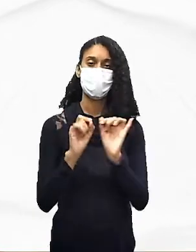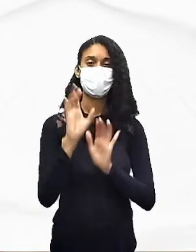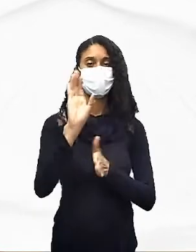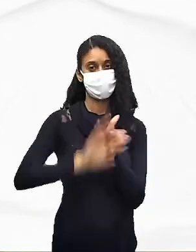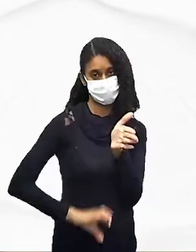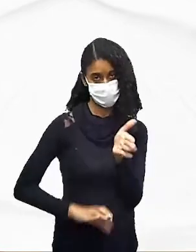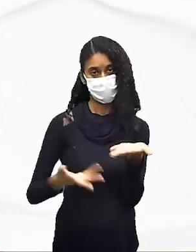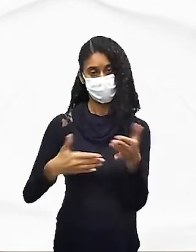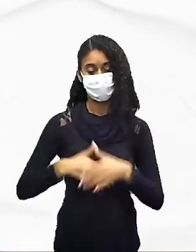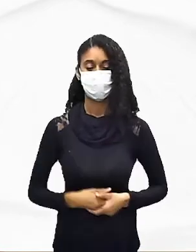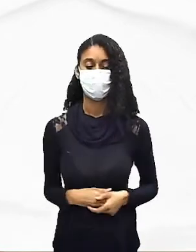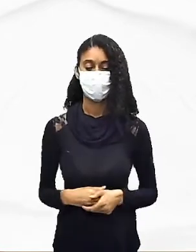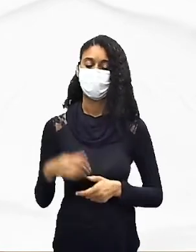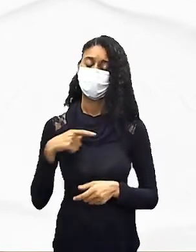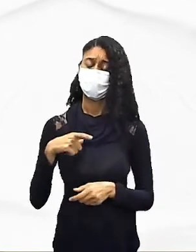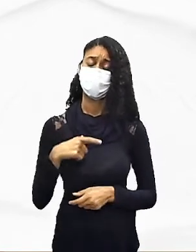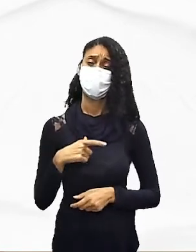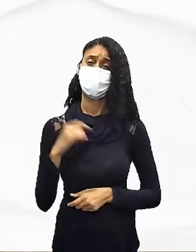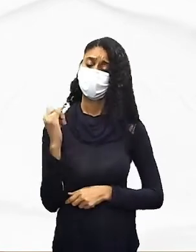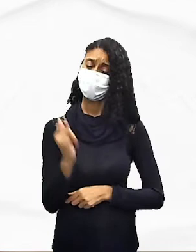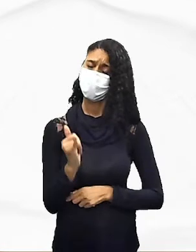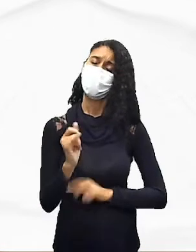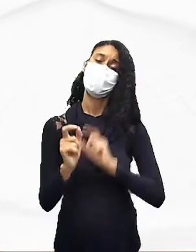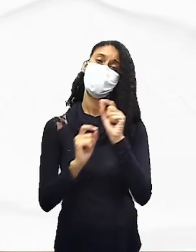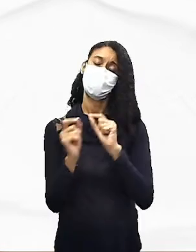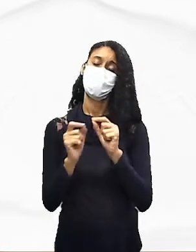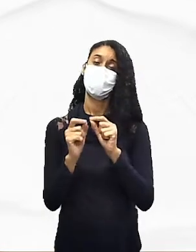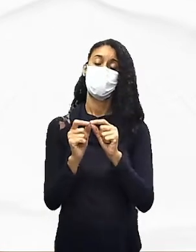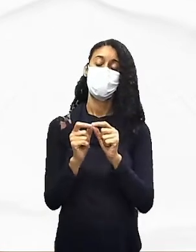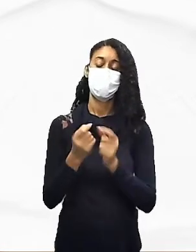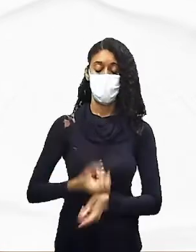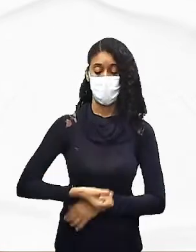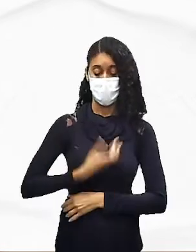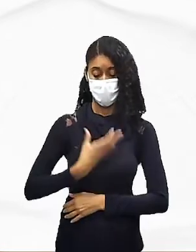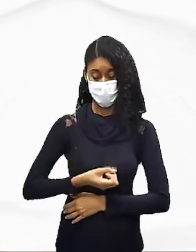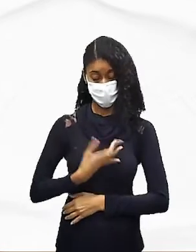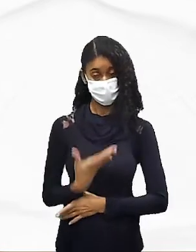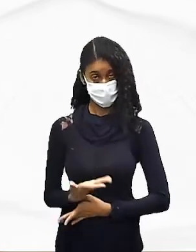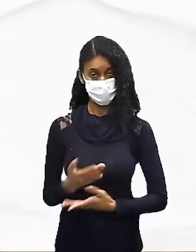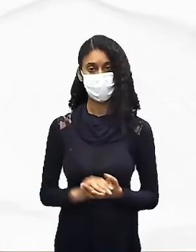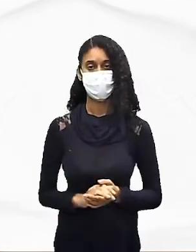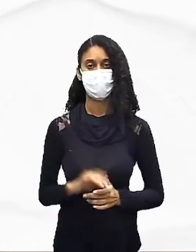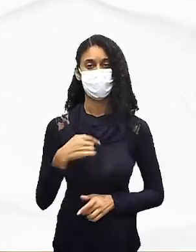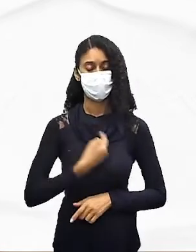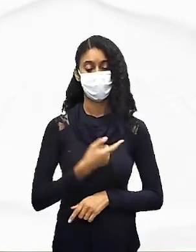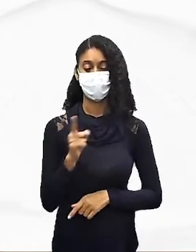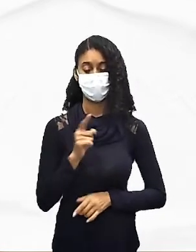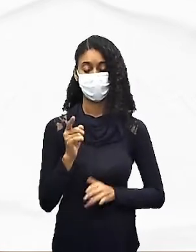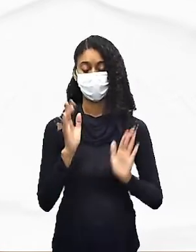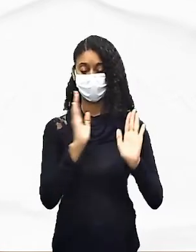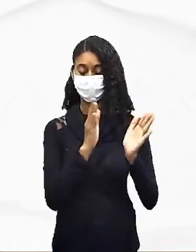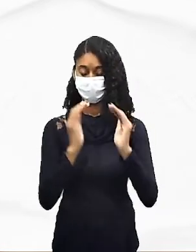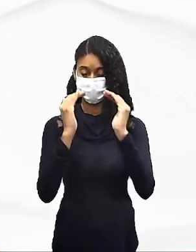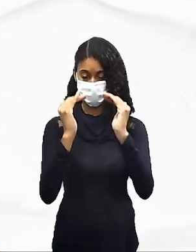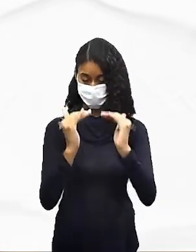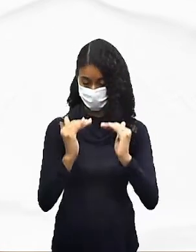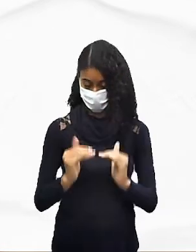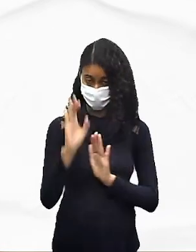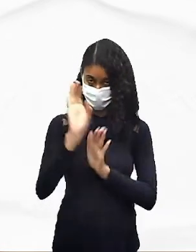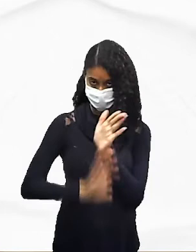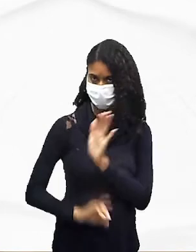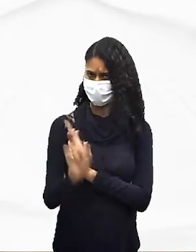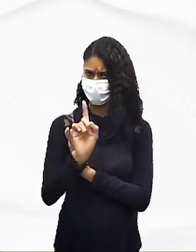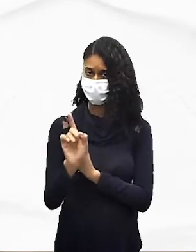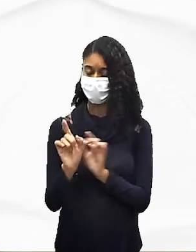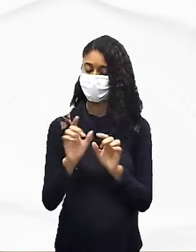uma narrativa poética, uma narrativa em forma de poesia, a gente não divide em capítulos,